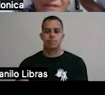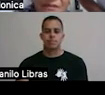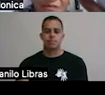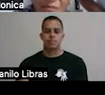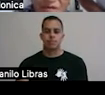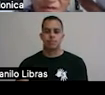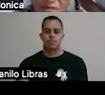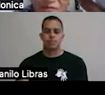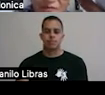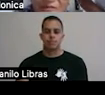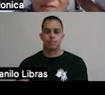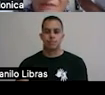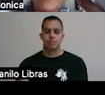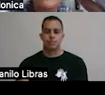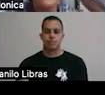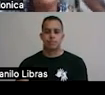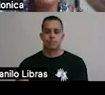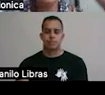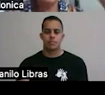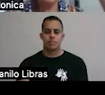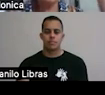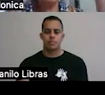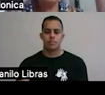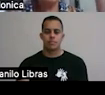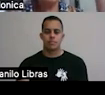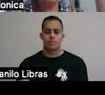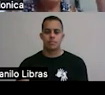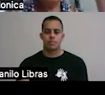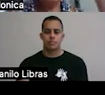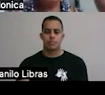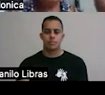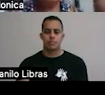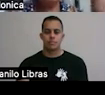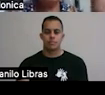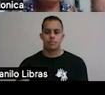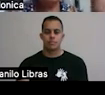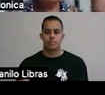Ah, então, esperar aqui. Já... Ih,